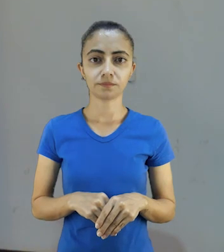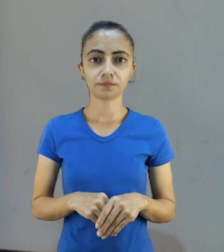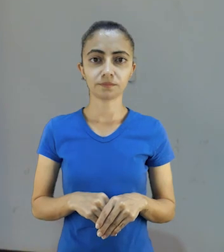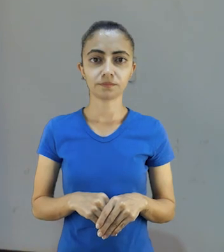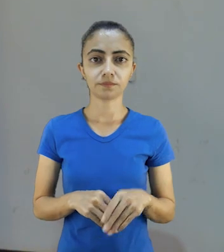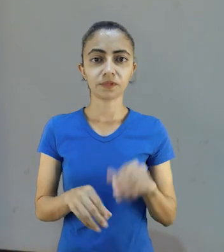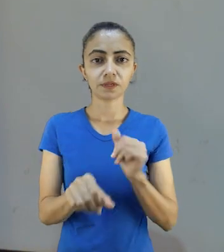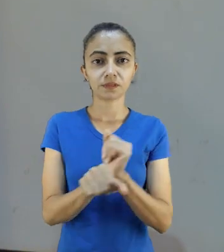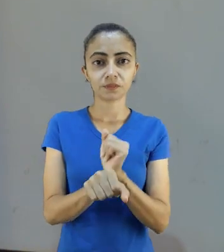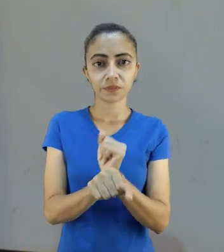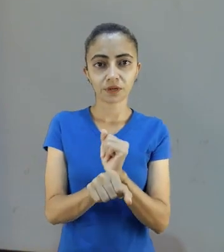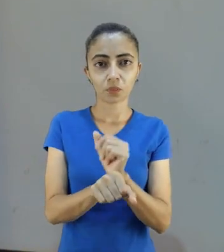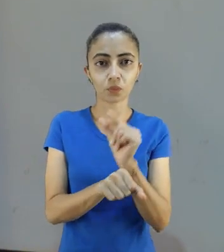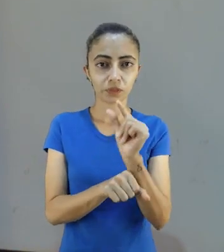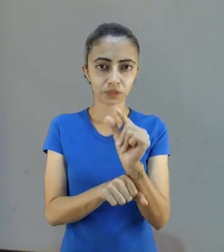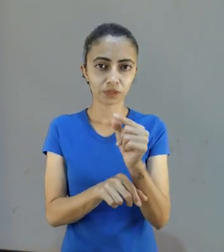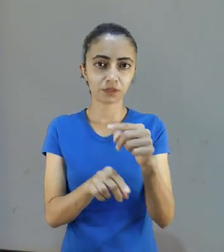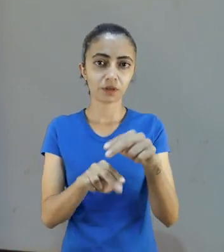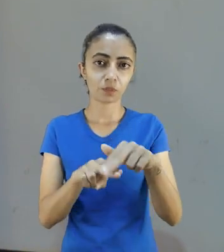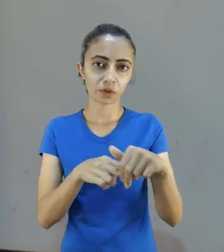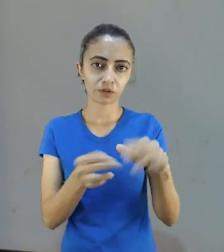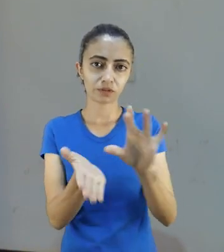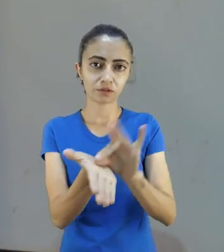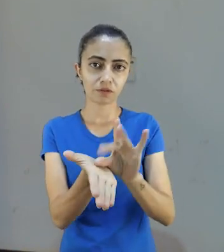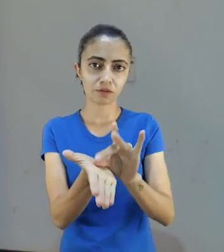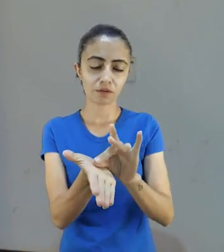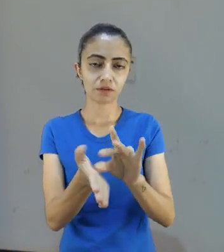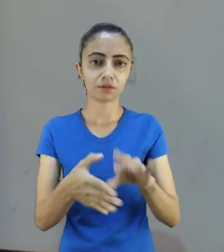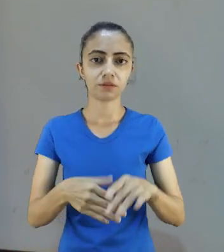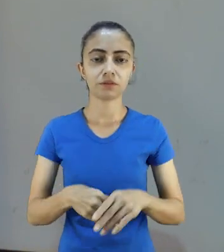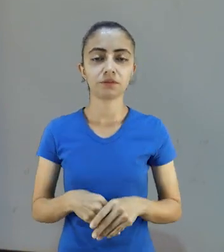Esperar segurar um pouquinho, porque senão não cola.